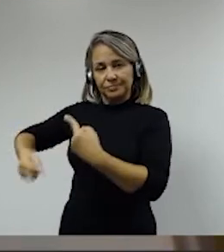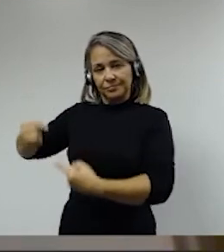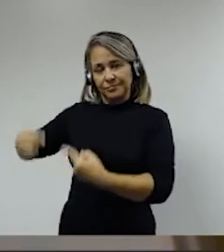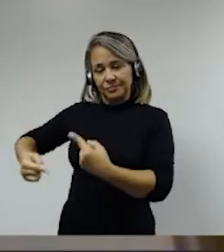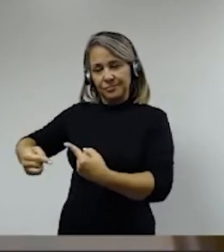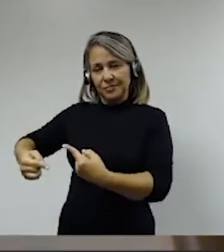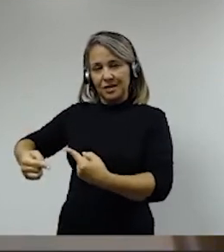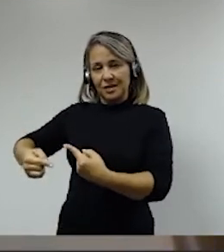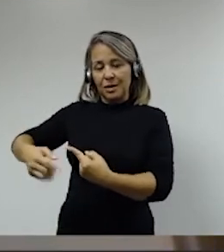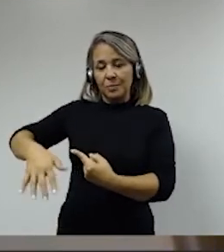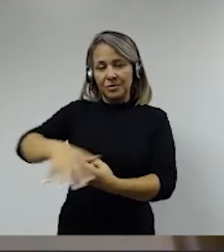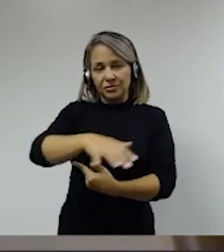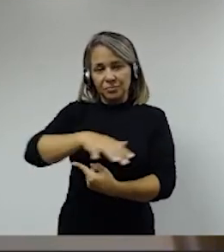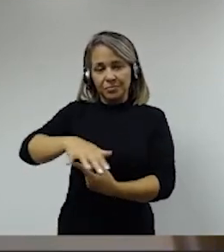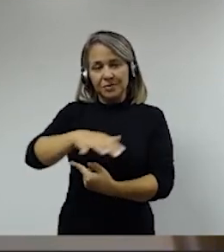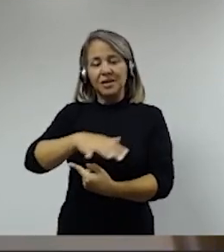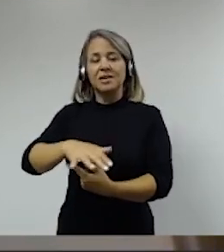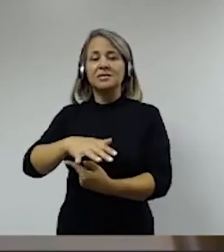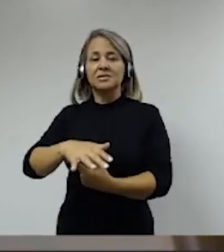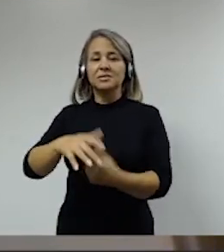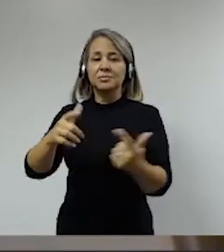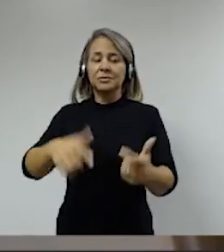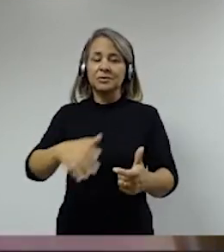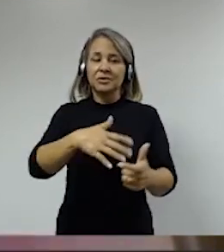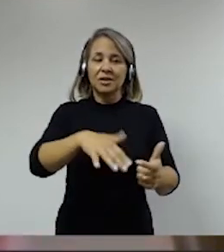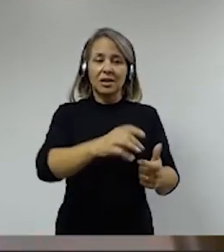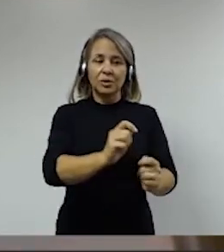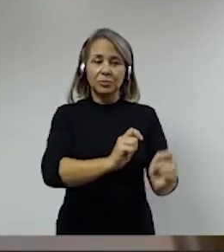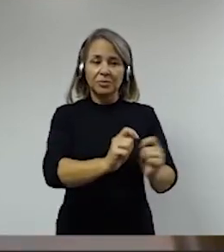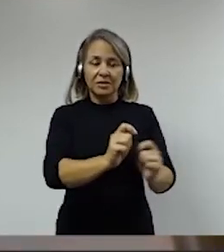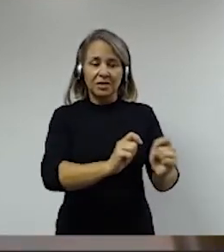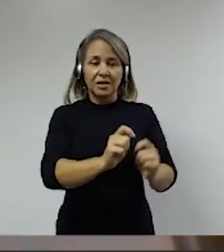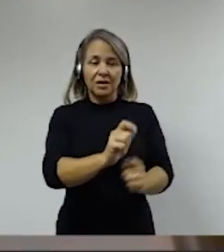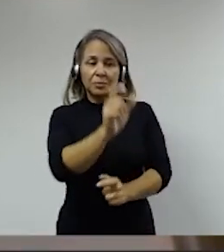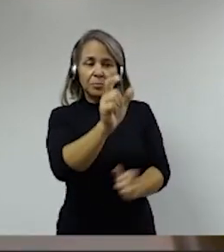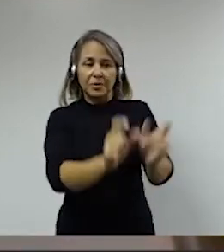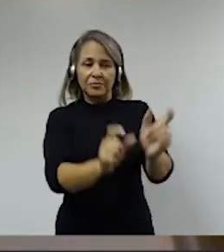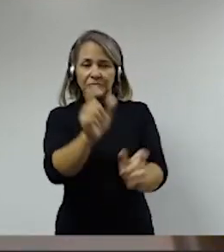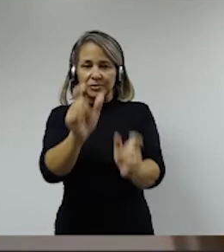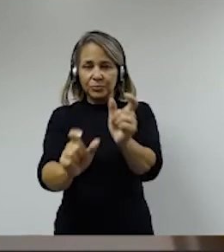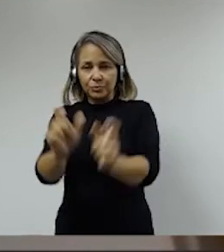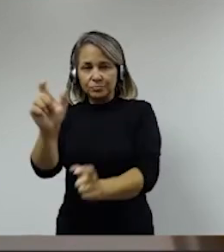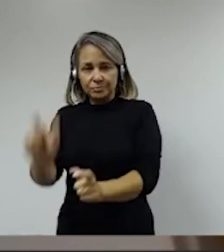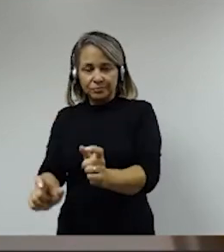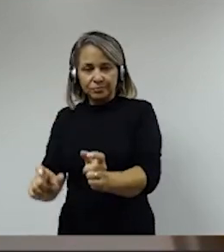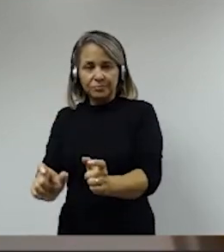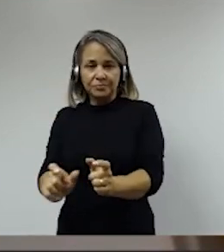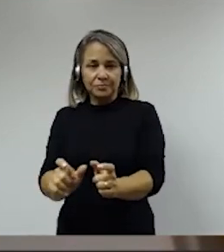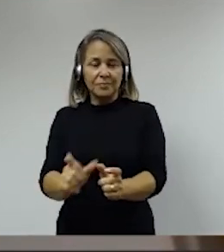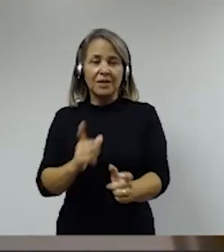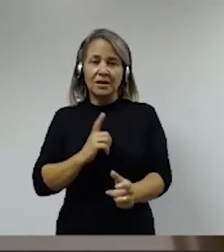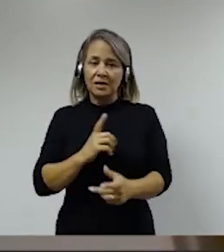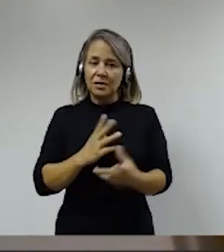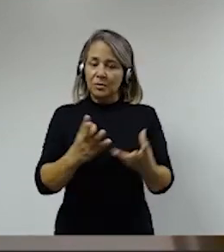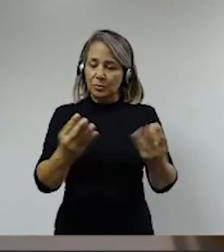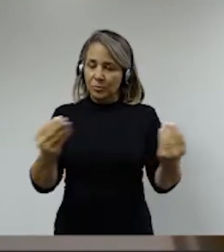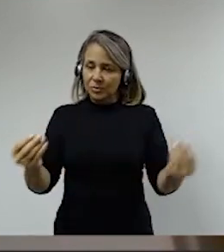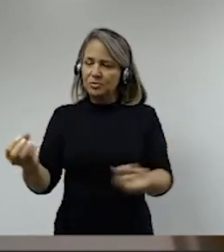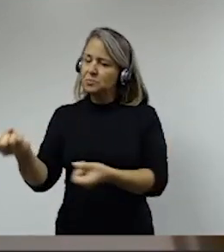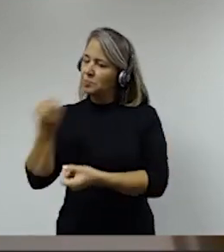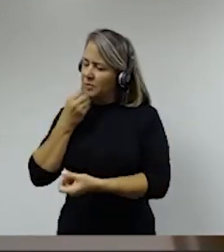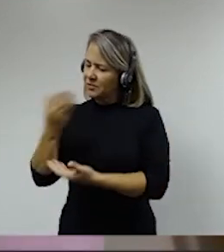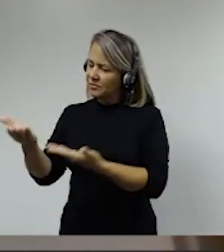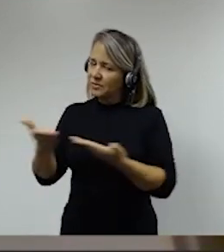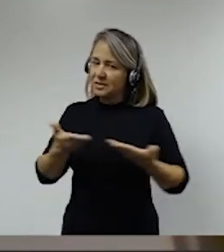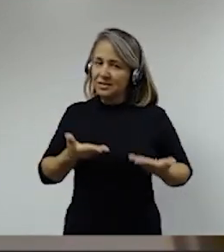por espaço, por share de mercado, por espaço de mercado, por perfil, né? Então, e elas são, obviamente, muito bem-vindas também,